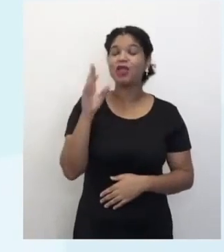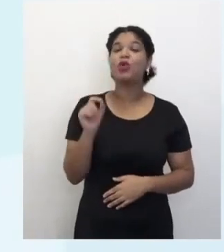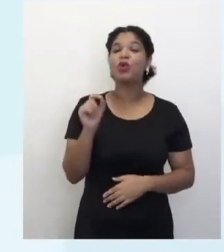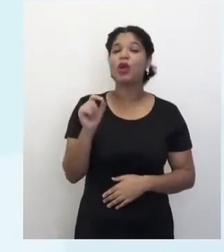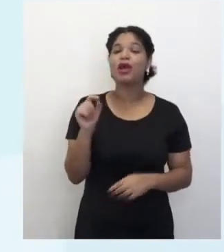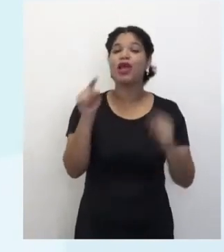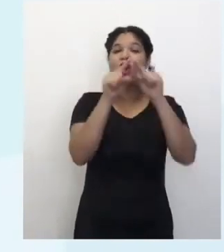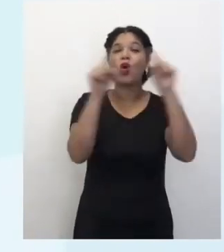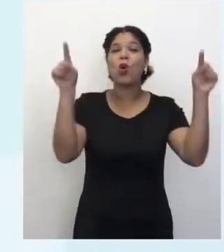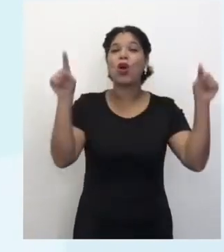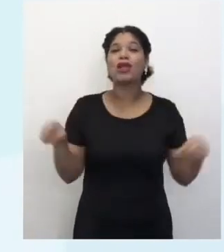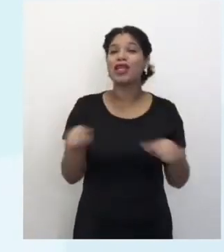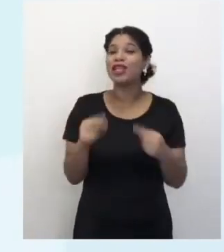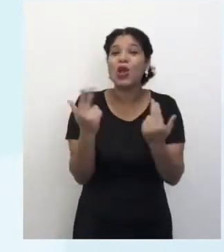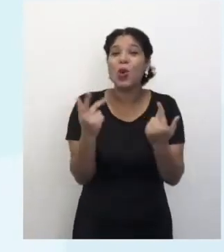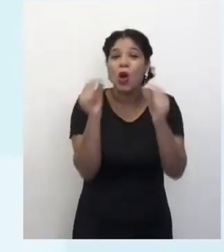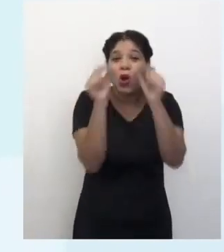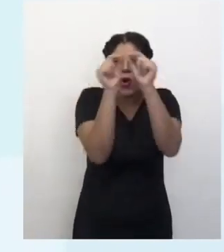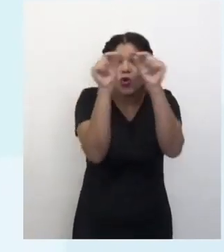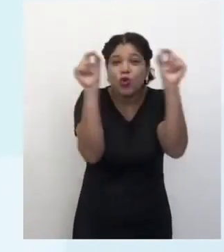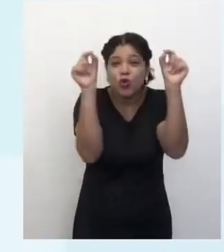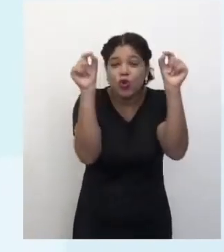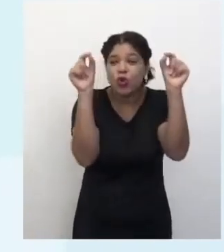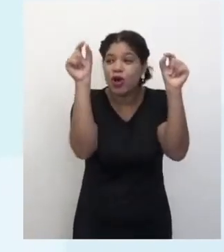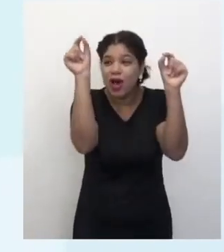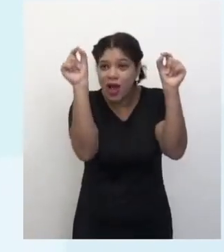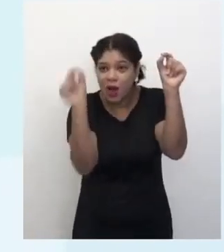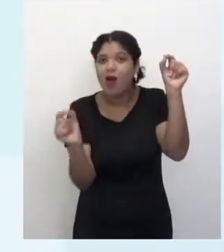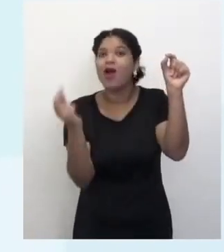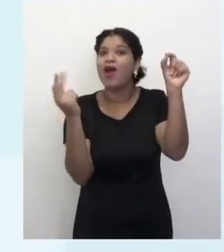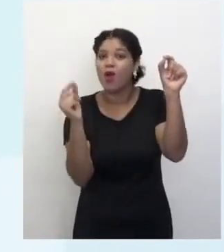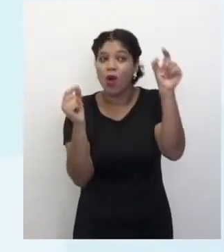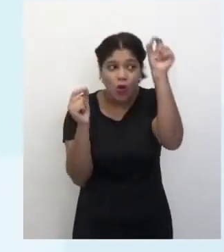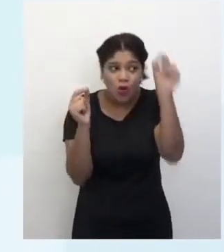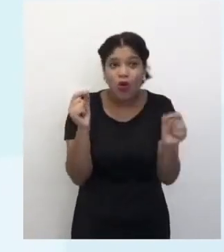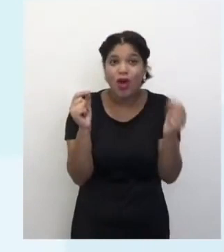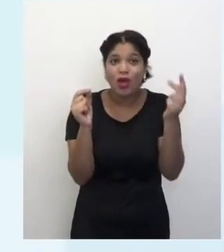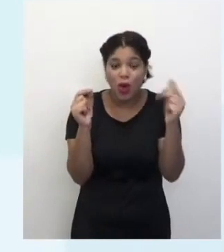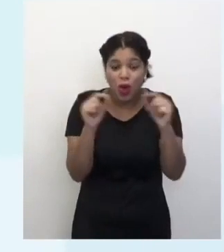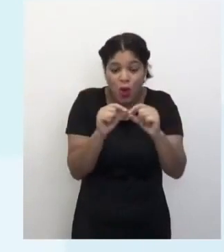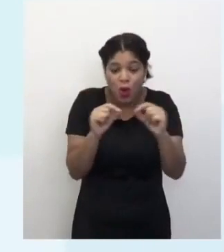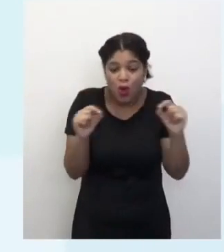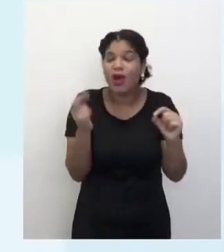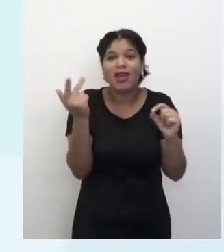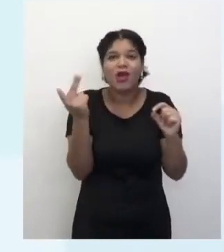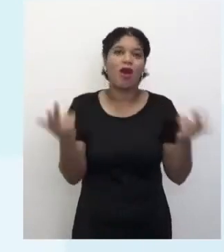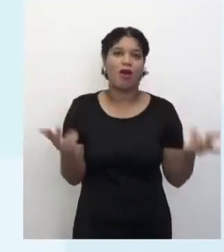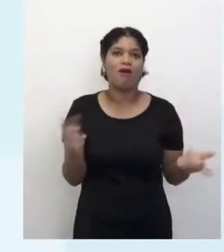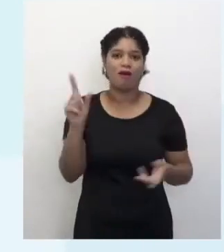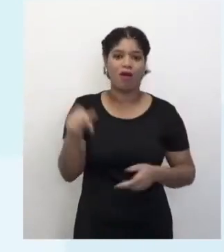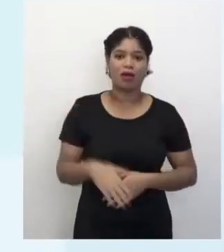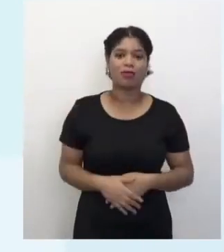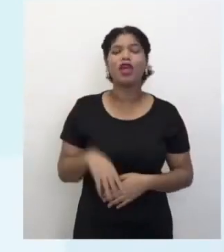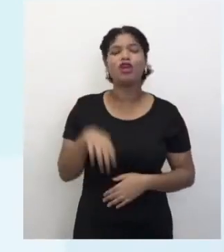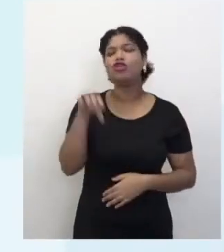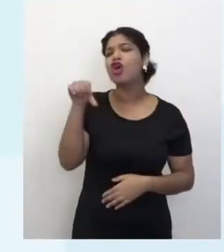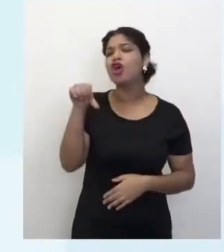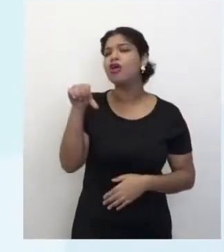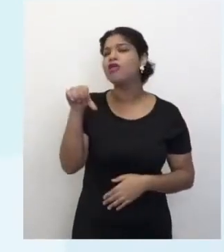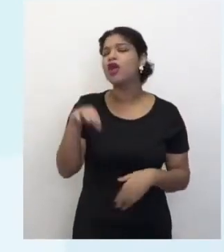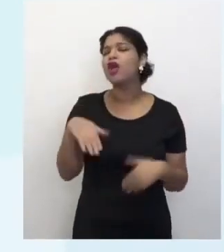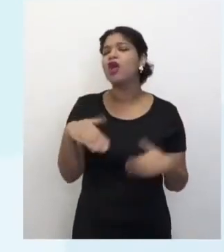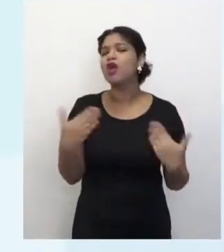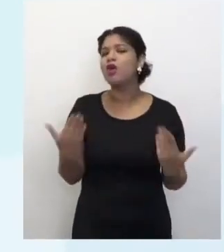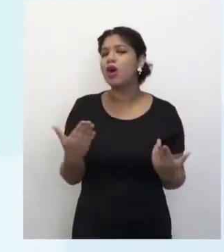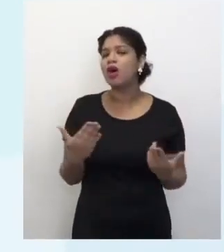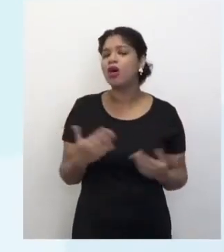lados iguais, né? Quem é o lado do quadradinho cuja área é 9? É o 3, ó, porque 3 vezes 3 é 9.